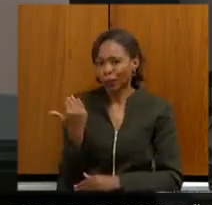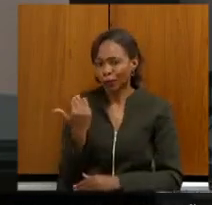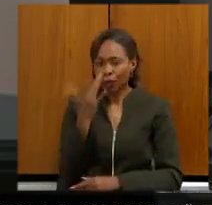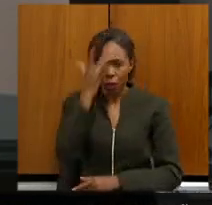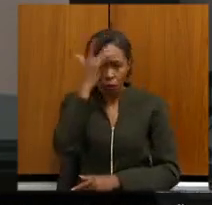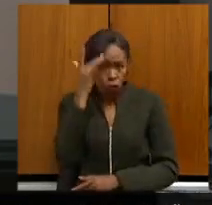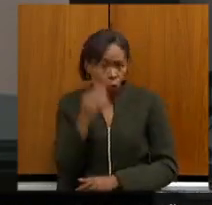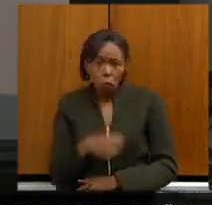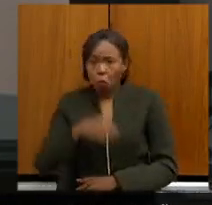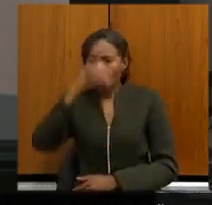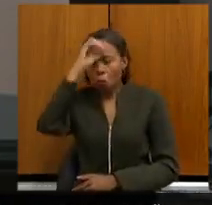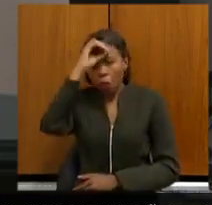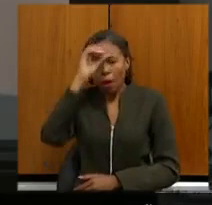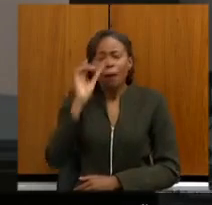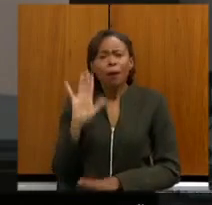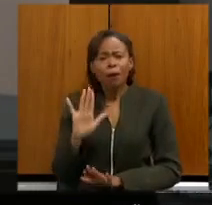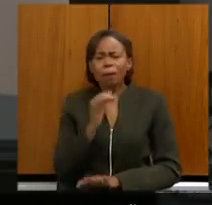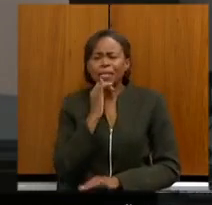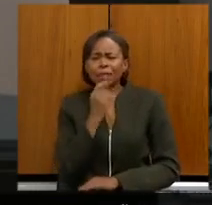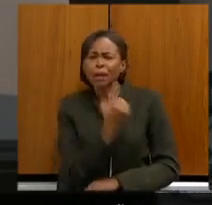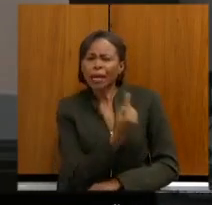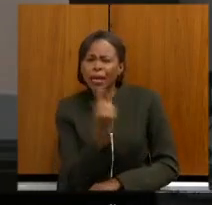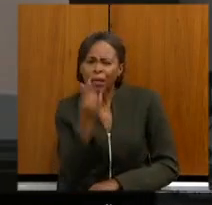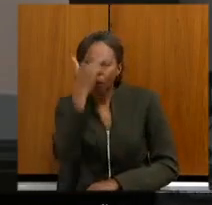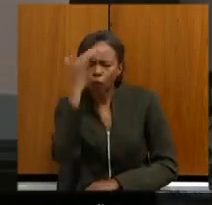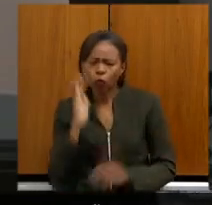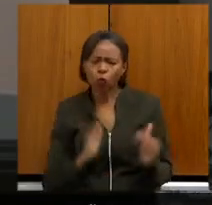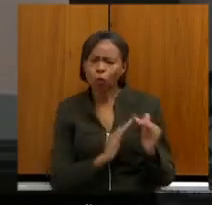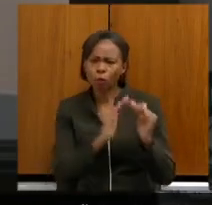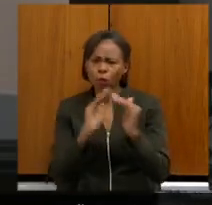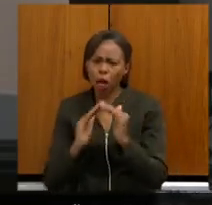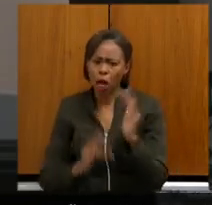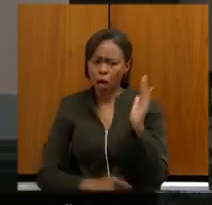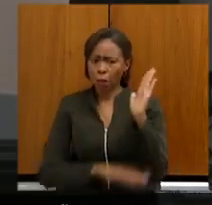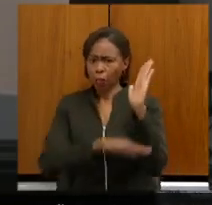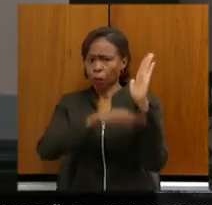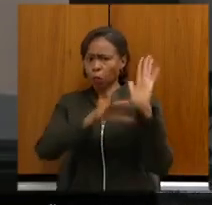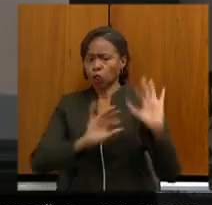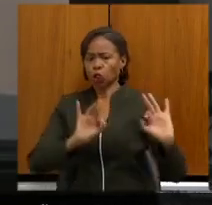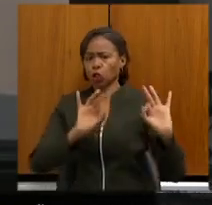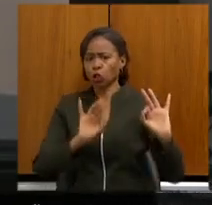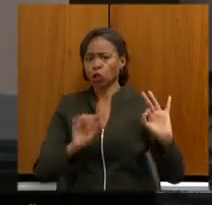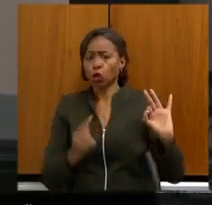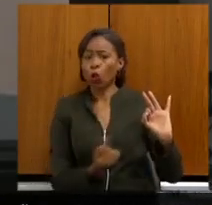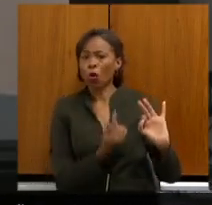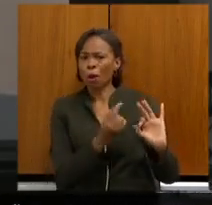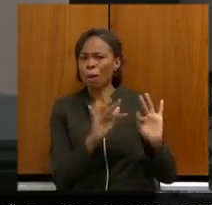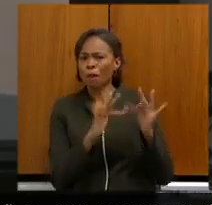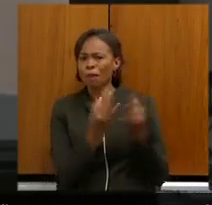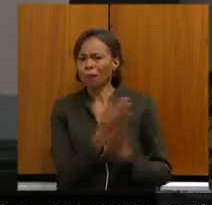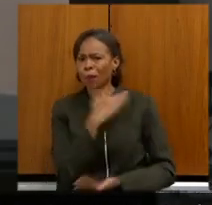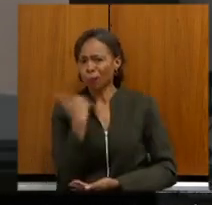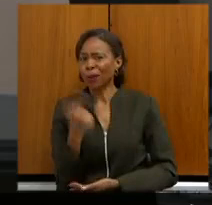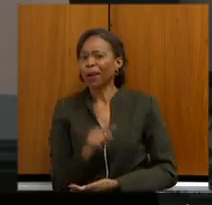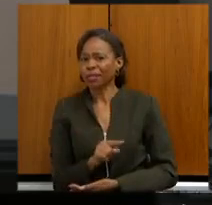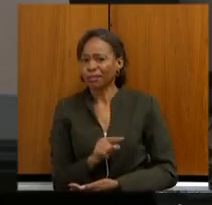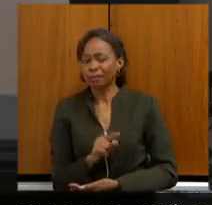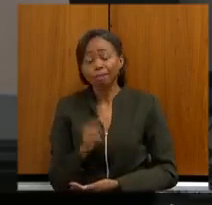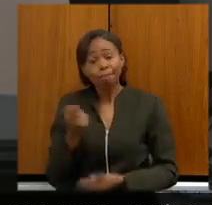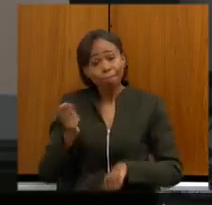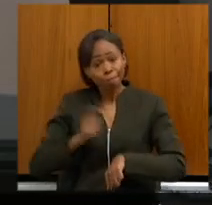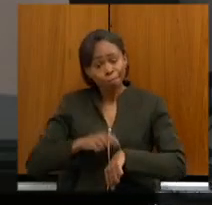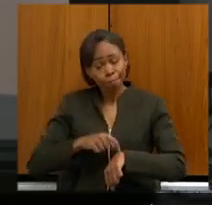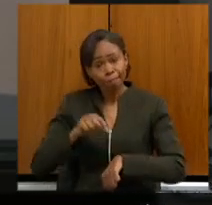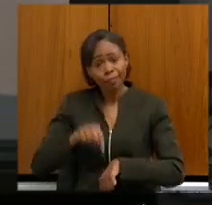mas é como se para cada pessoa que possui sua moradia seu apartamento de luxo tivesse que morrer alguém da sua família e nesse